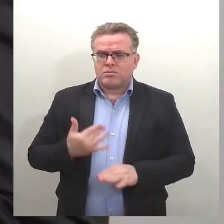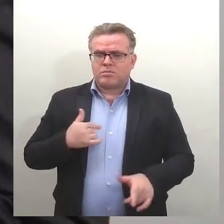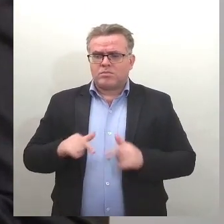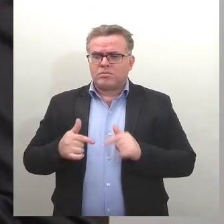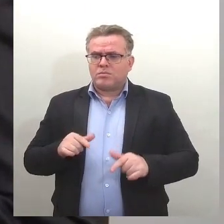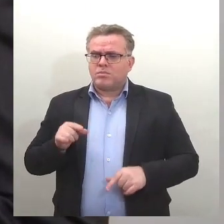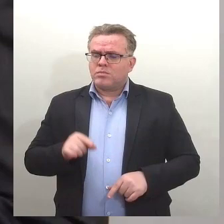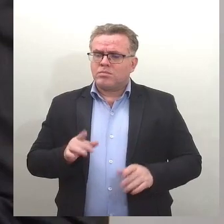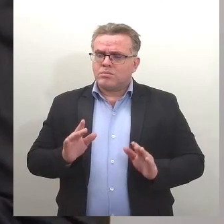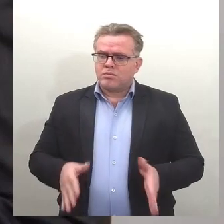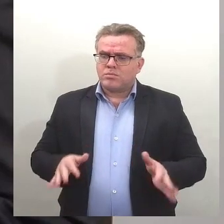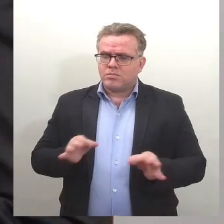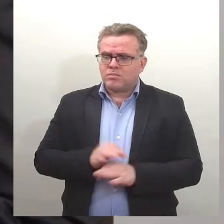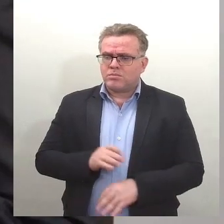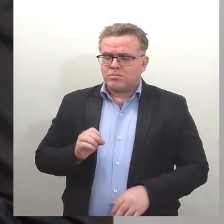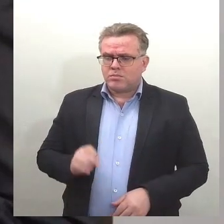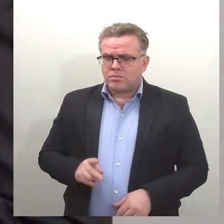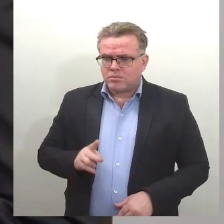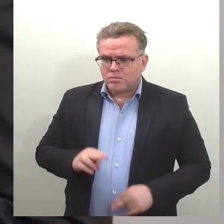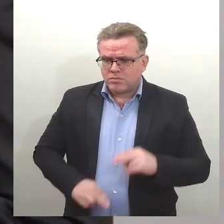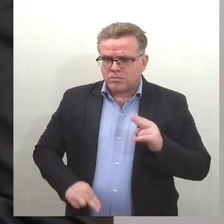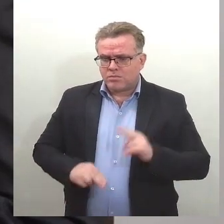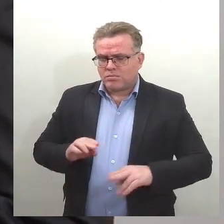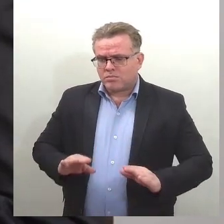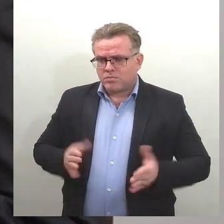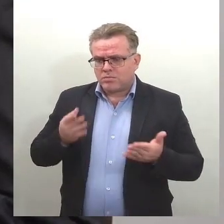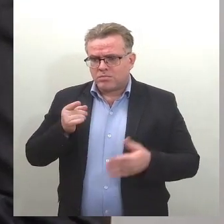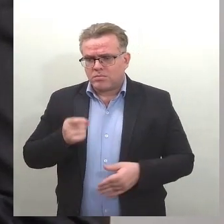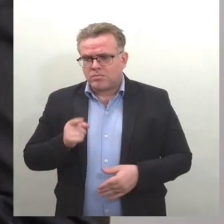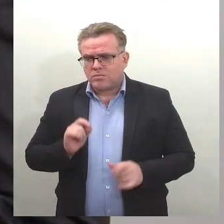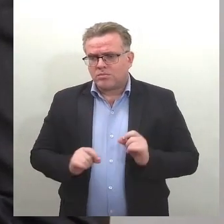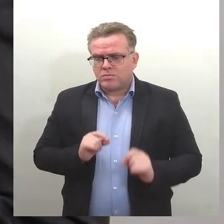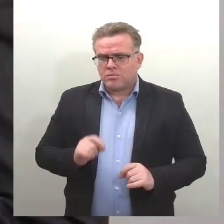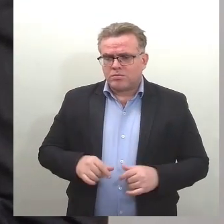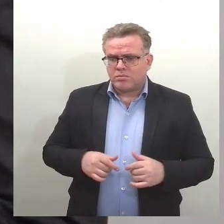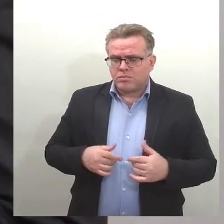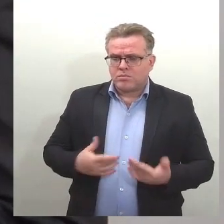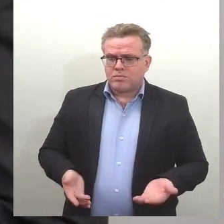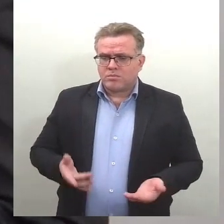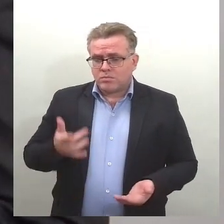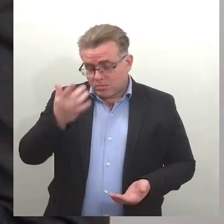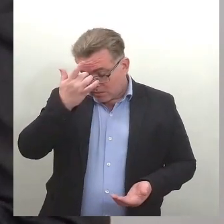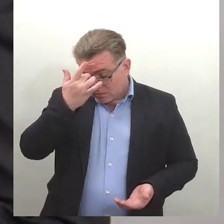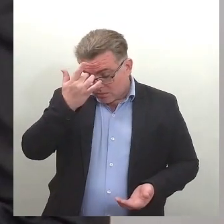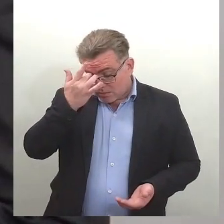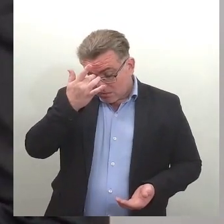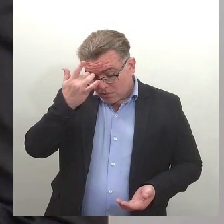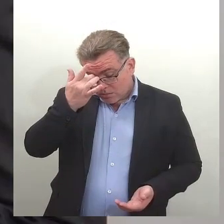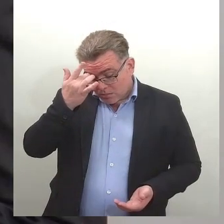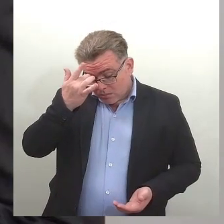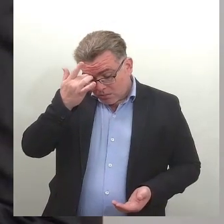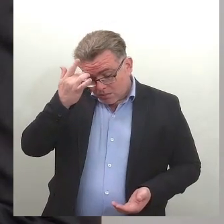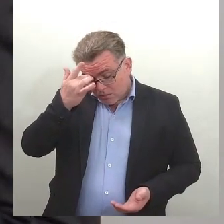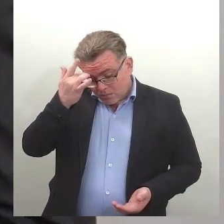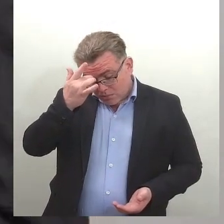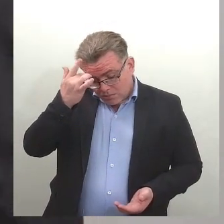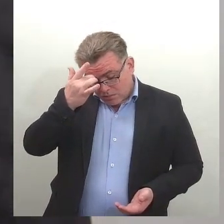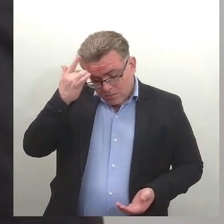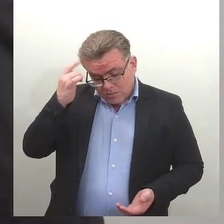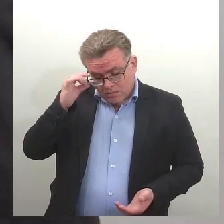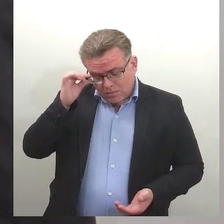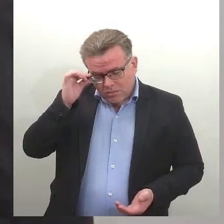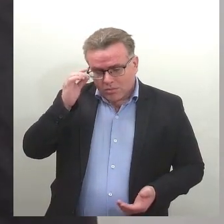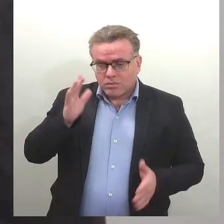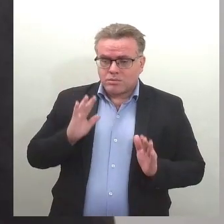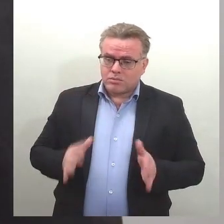Povo, em outras atividades juninas, né, que foi promovida pelo governo do estado e pela FUNCAP. Ontem